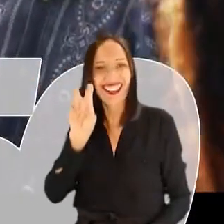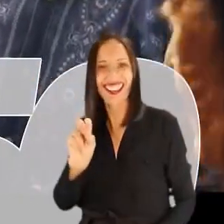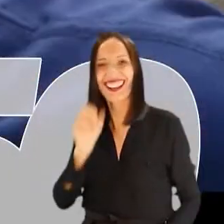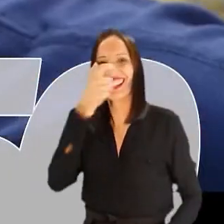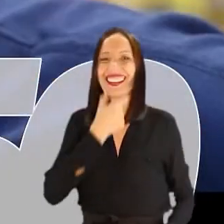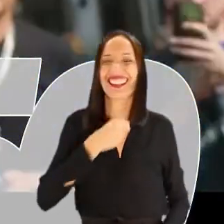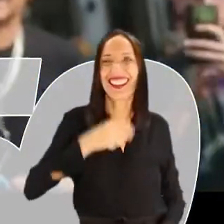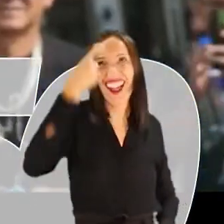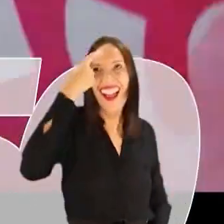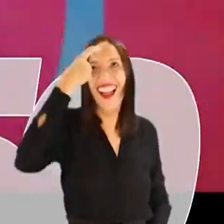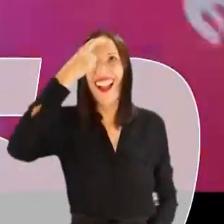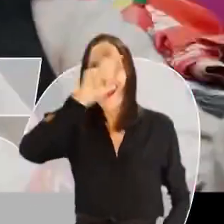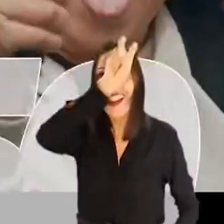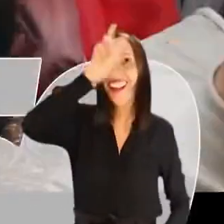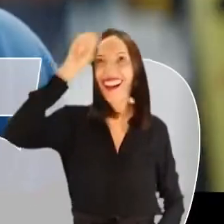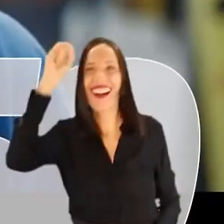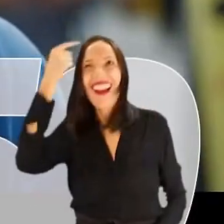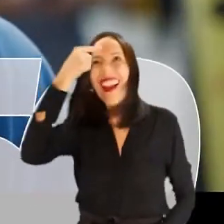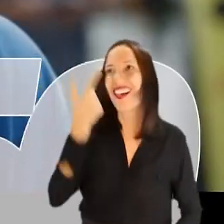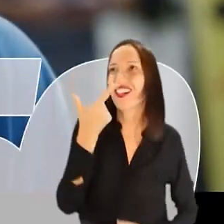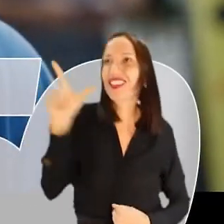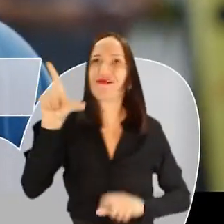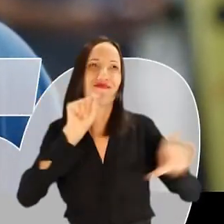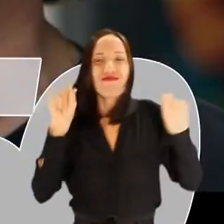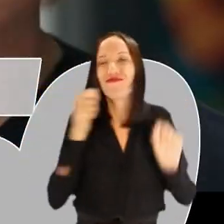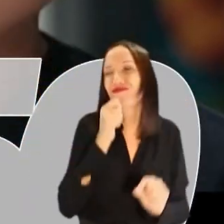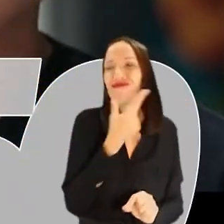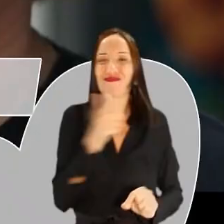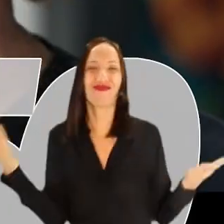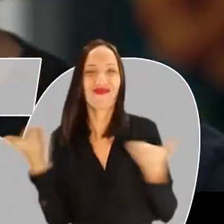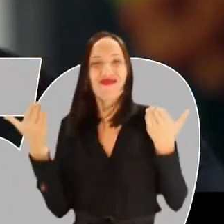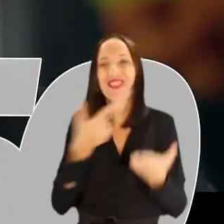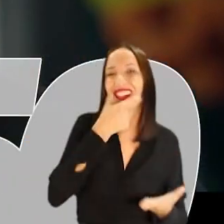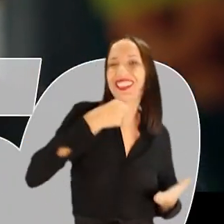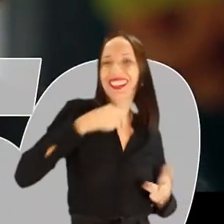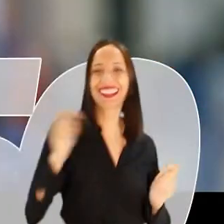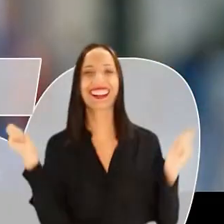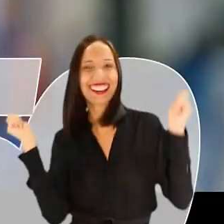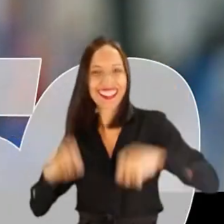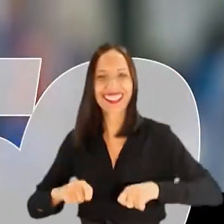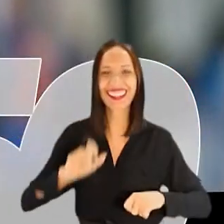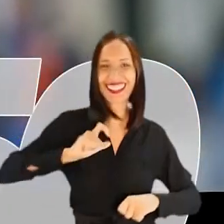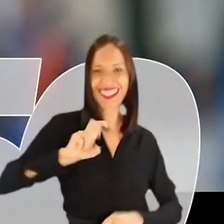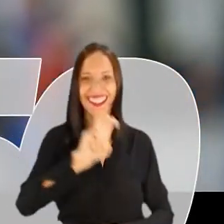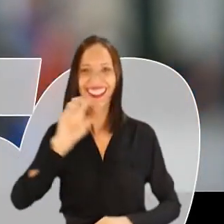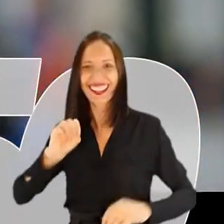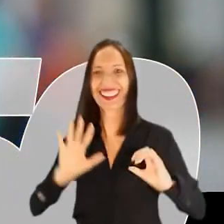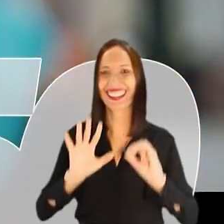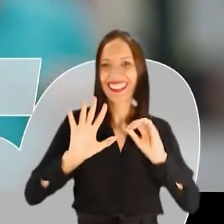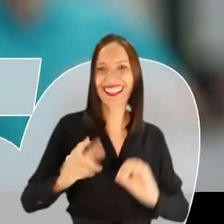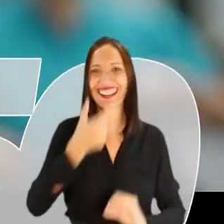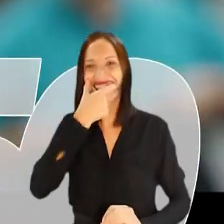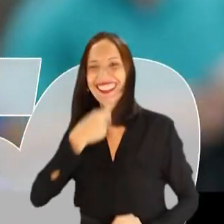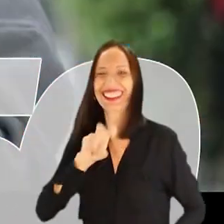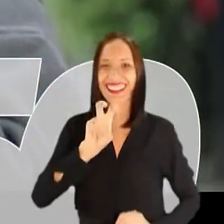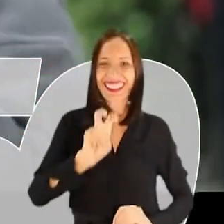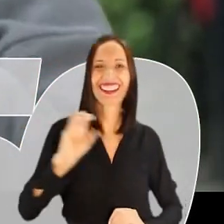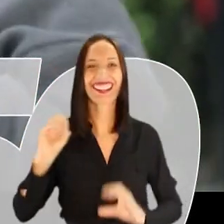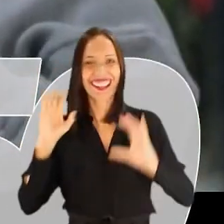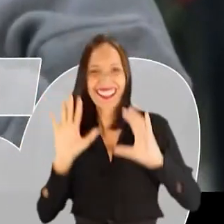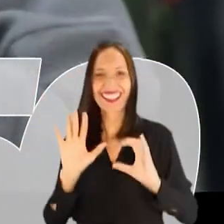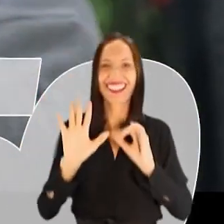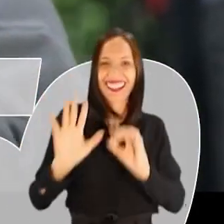está virando Boulos 50. 50 na cabeça. Não tem outra opção. Agora é Boulos, né? Só pode ser ele,